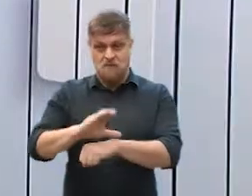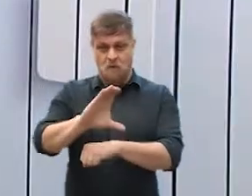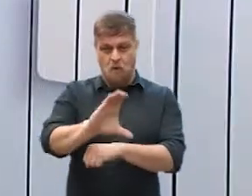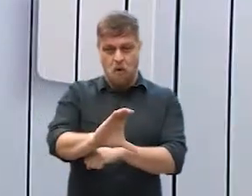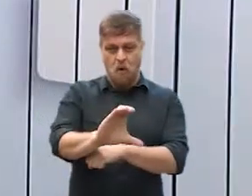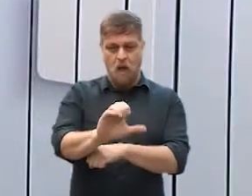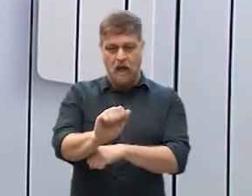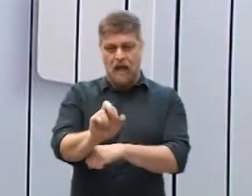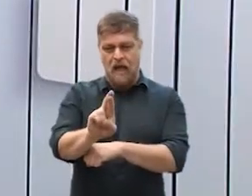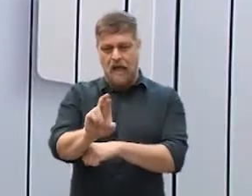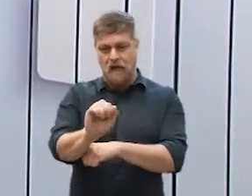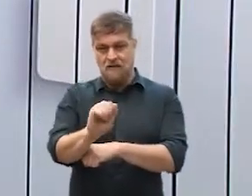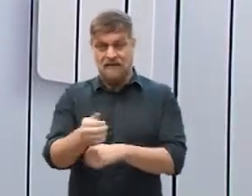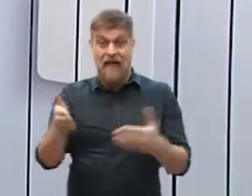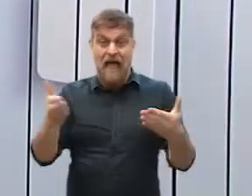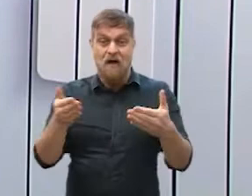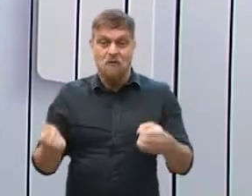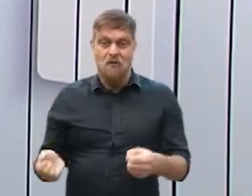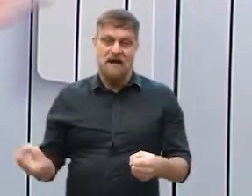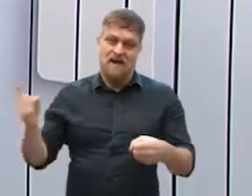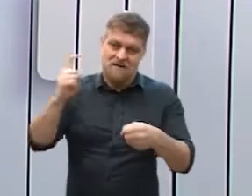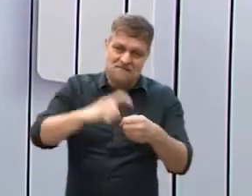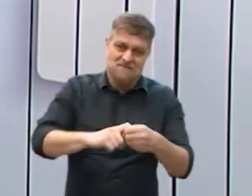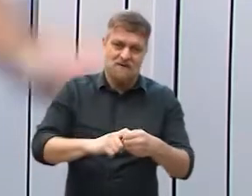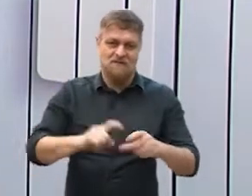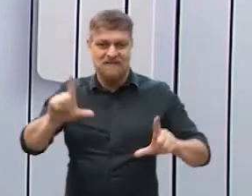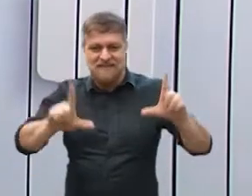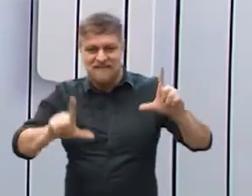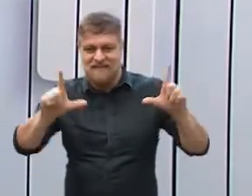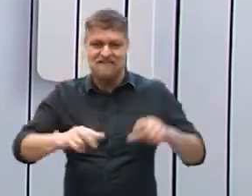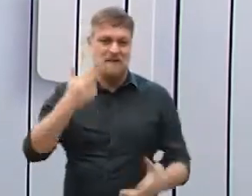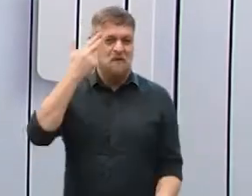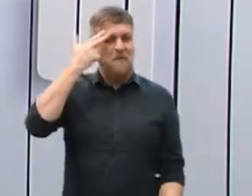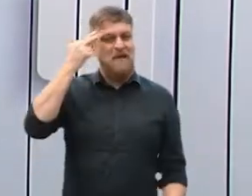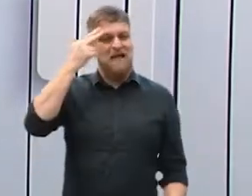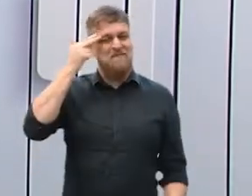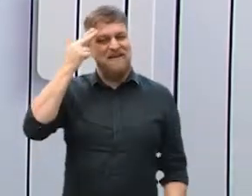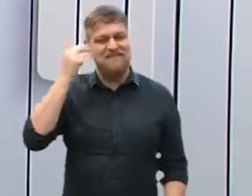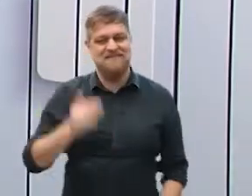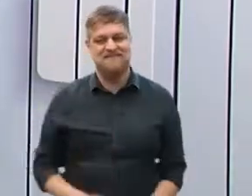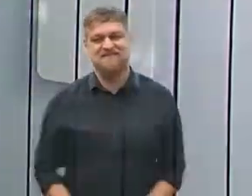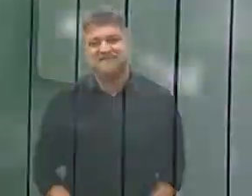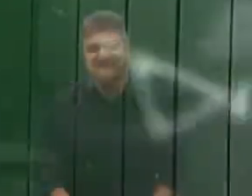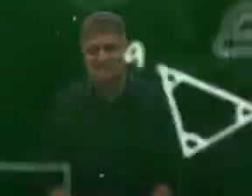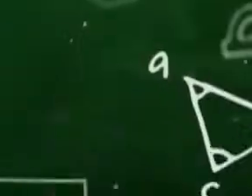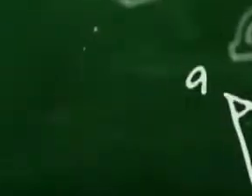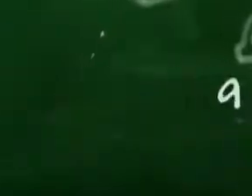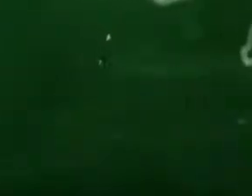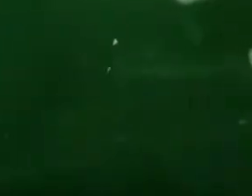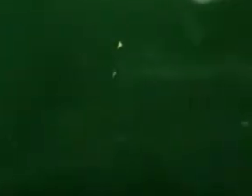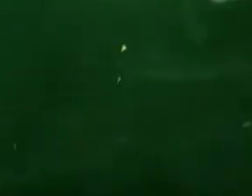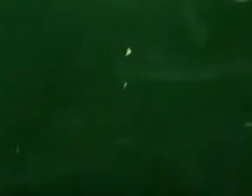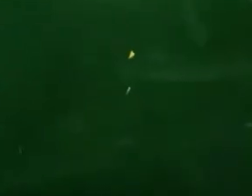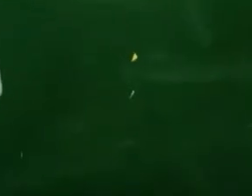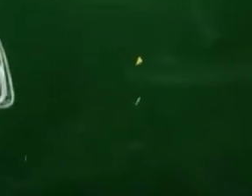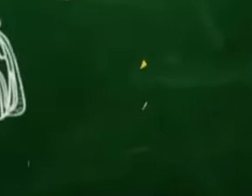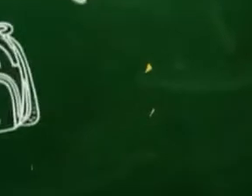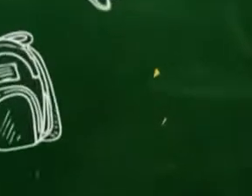a Carolina, eu volto com você, meu grande amigo, Gabriel Castro.